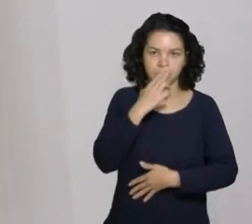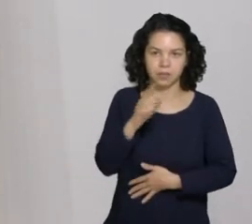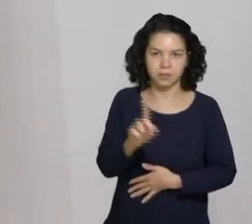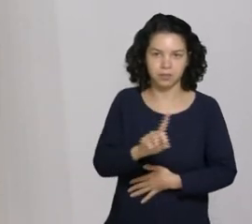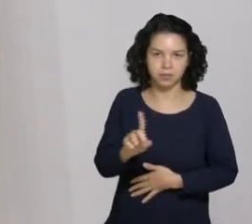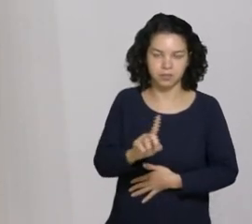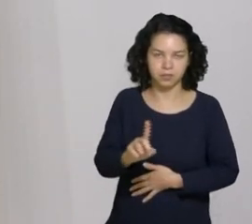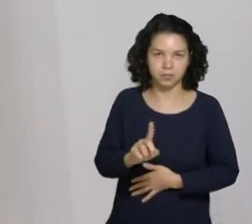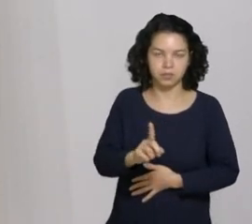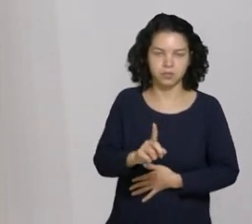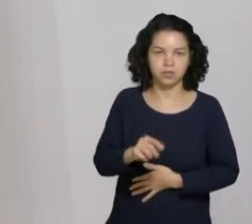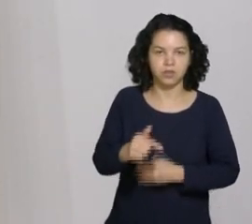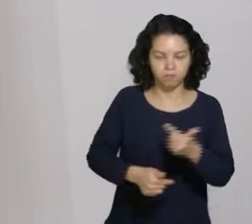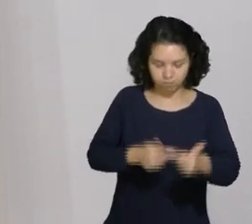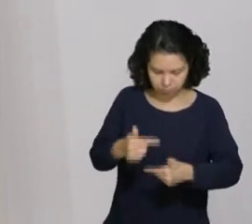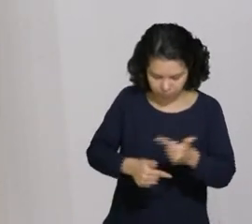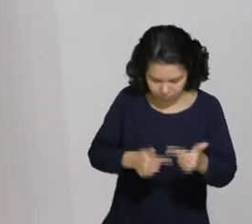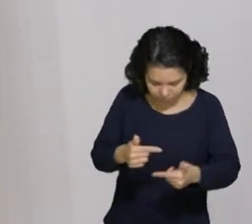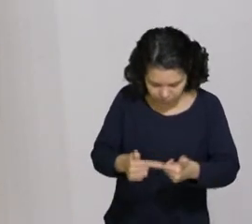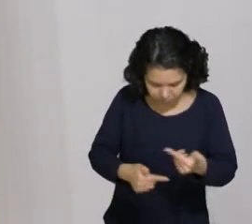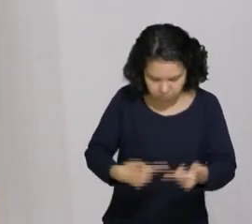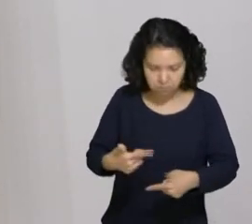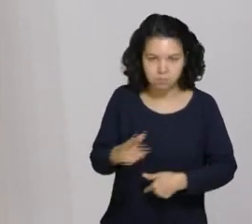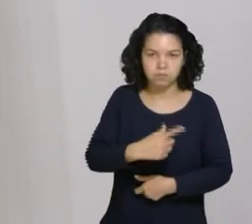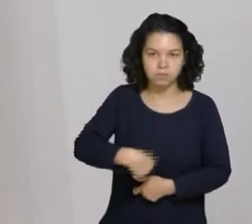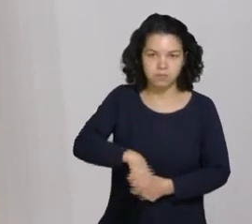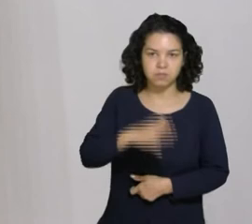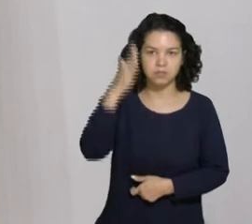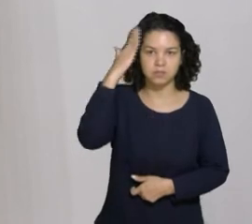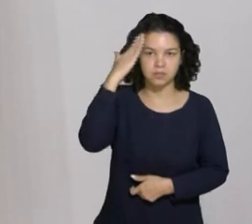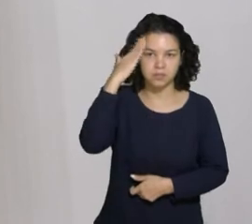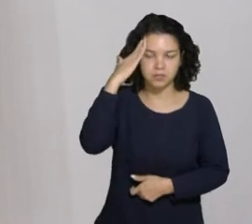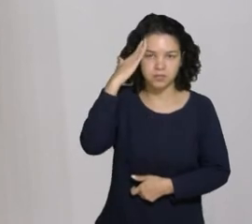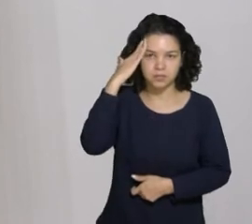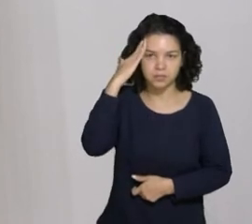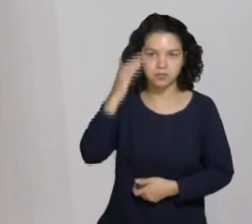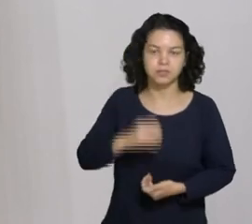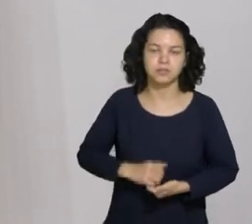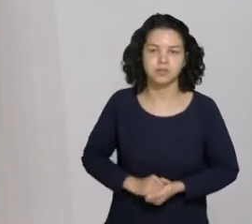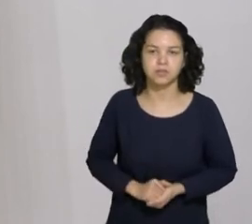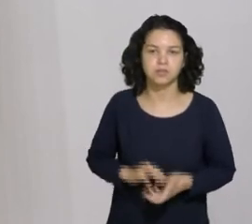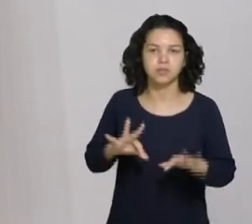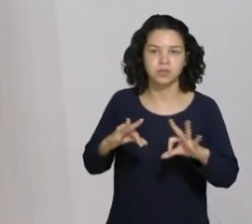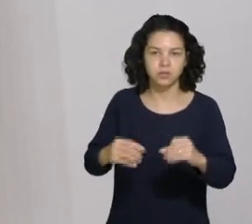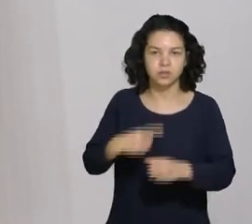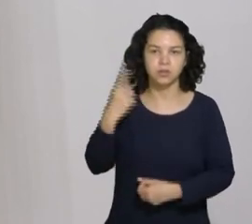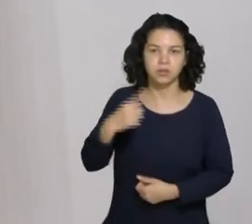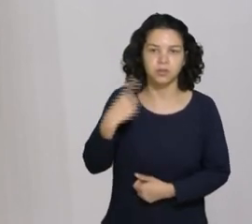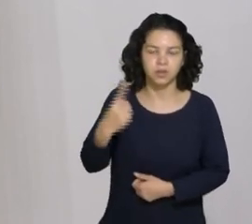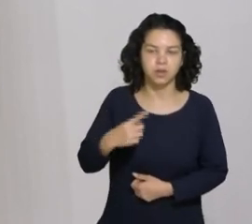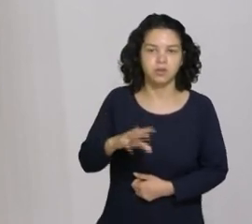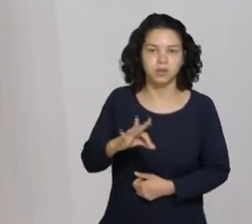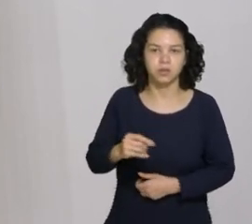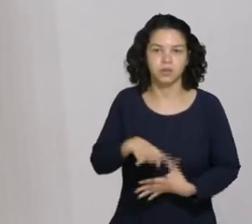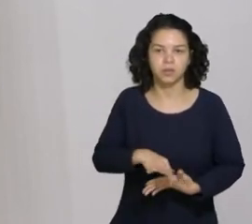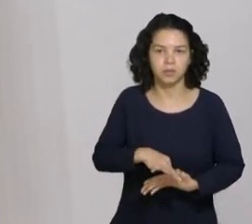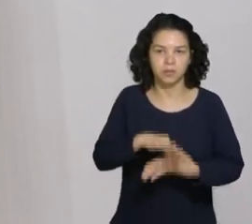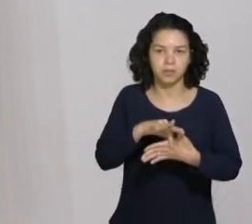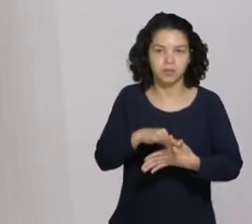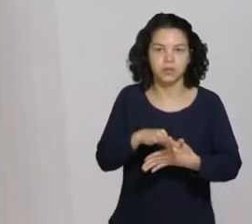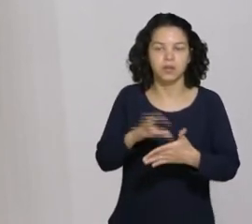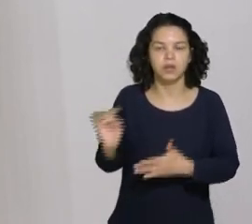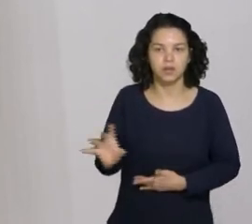mas estão trabalhando a gente sabe a todos os deputados como também toda sua liderança em cada gabinete